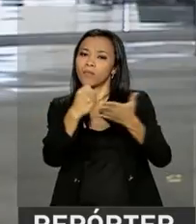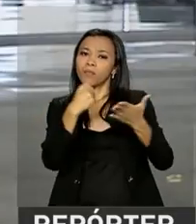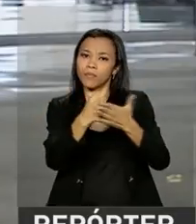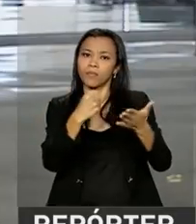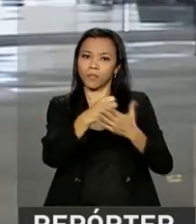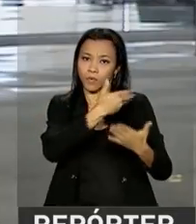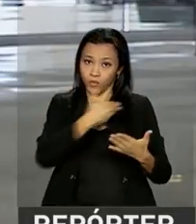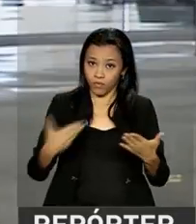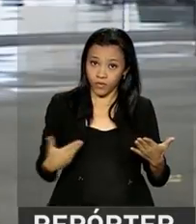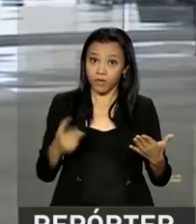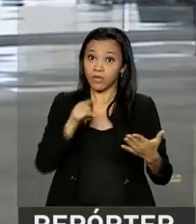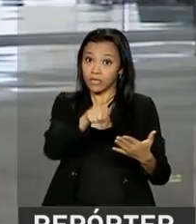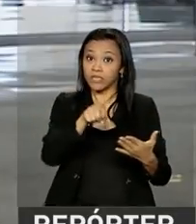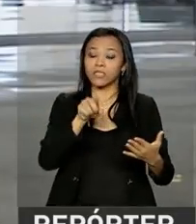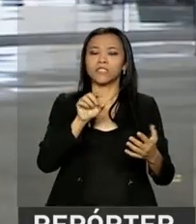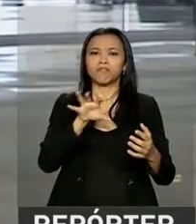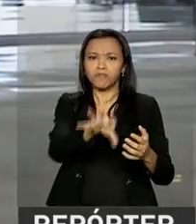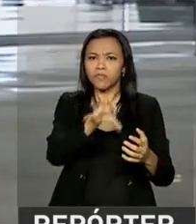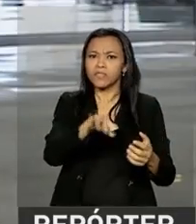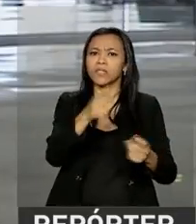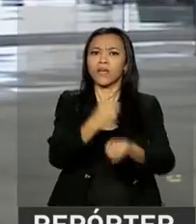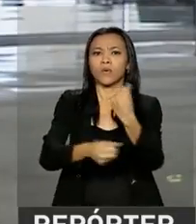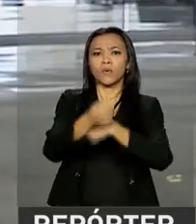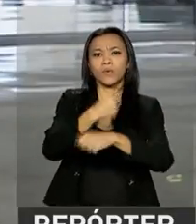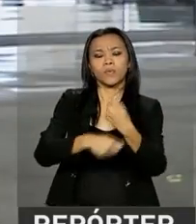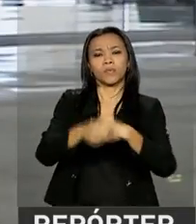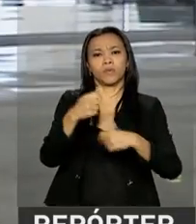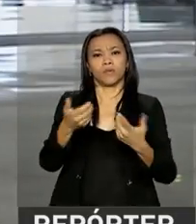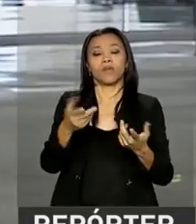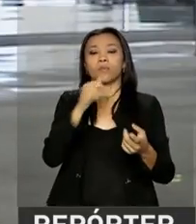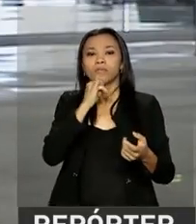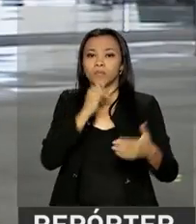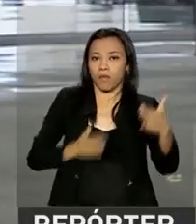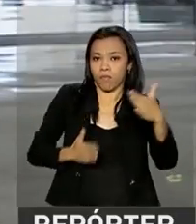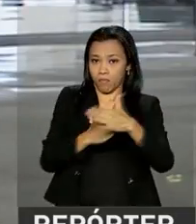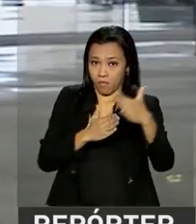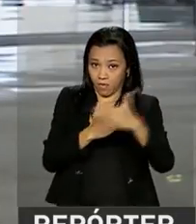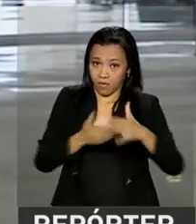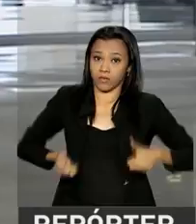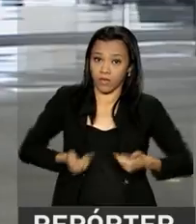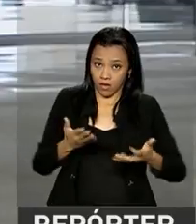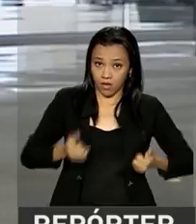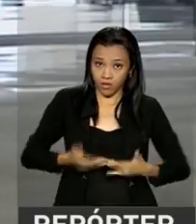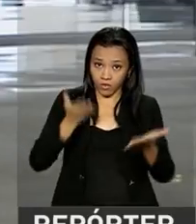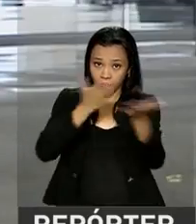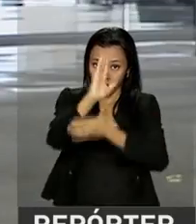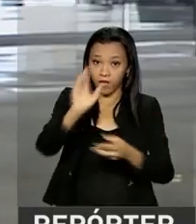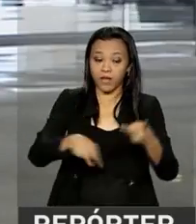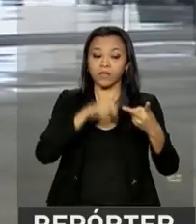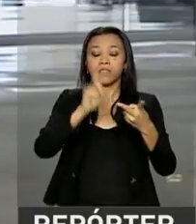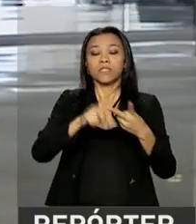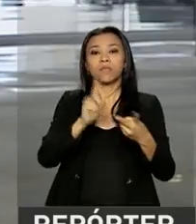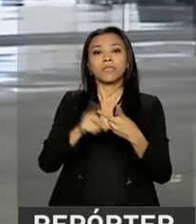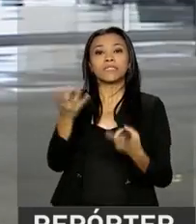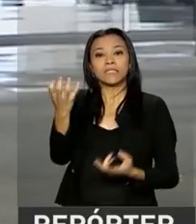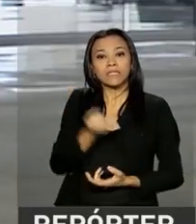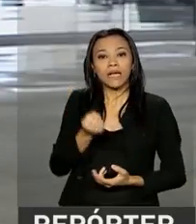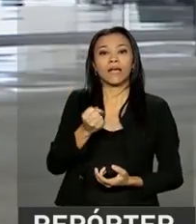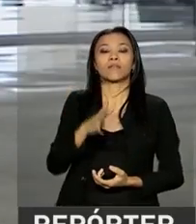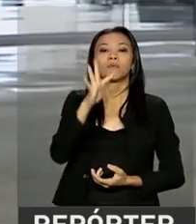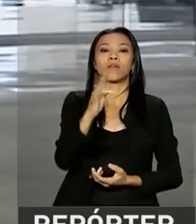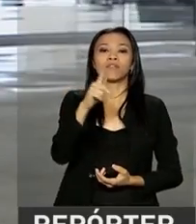recuperação da economia brasileira como a aprovação de um teto para os gastos públicos e a liberação do saque de Contas inativas do